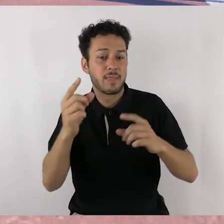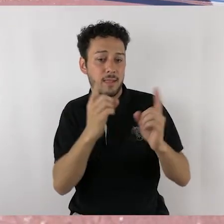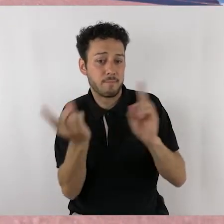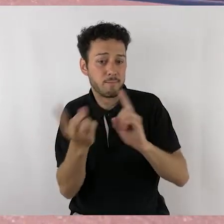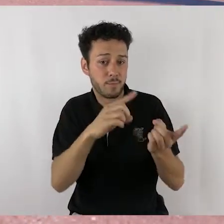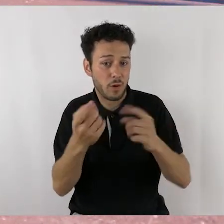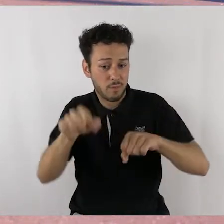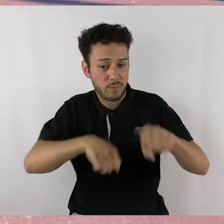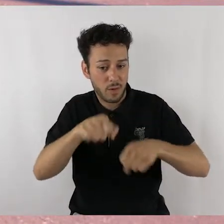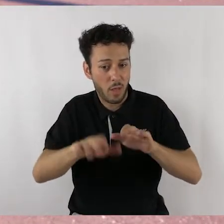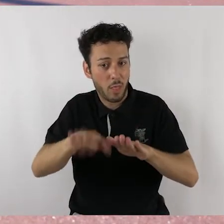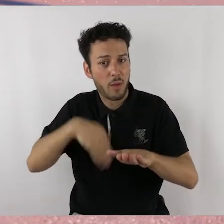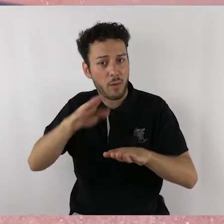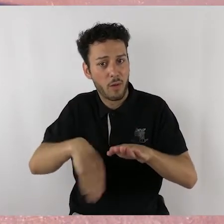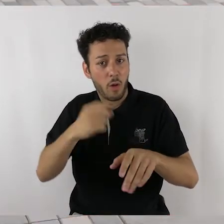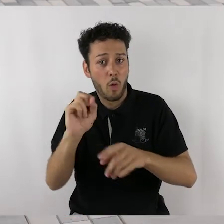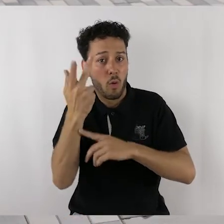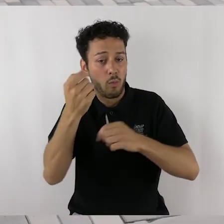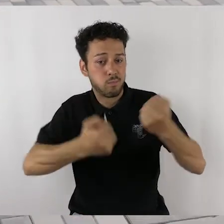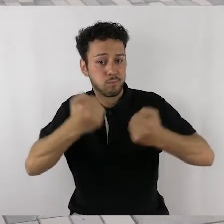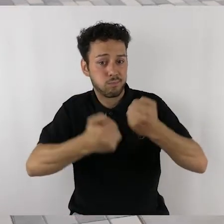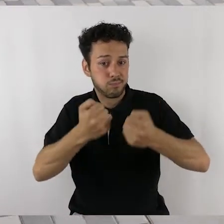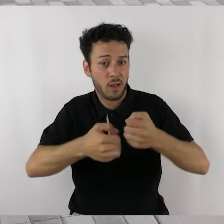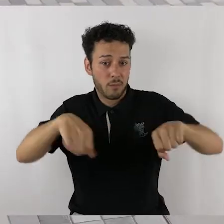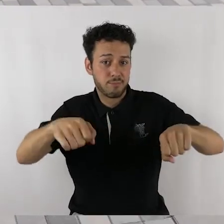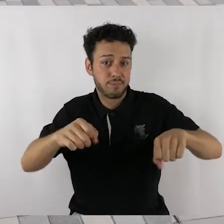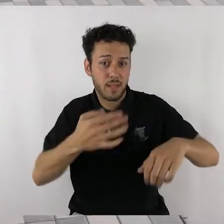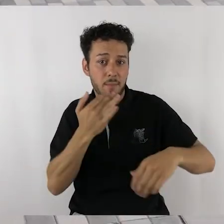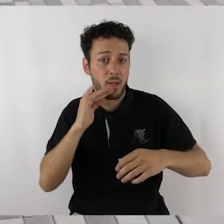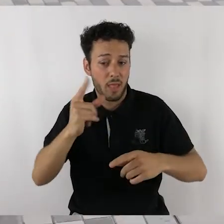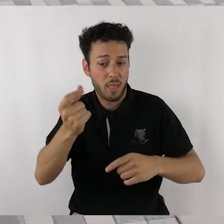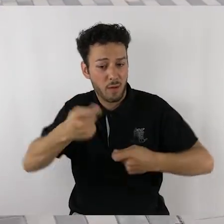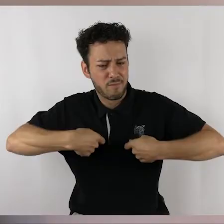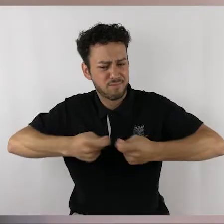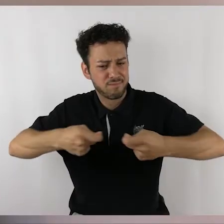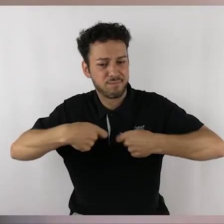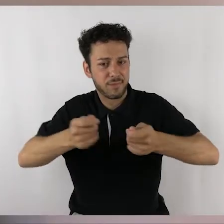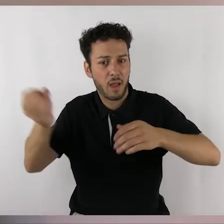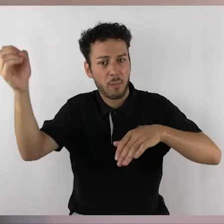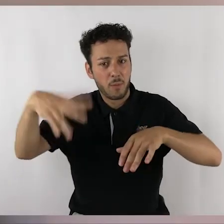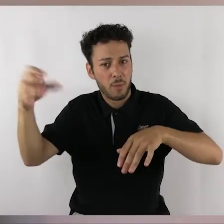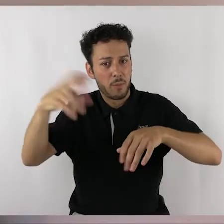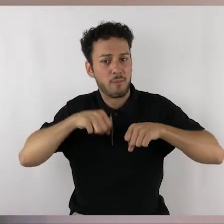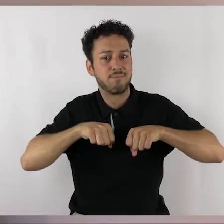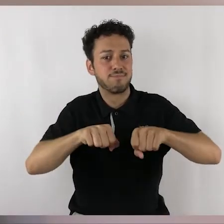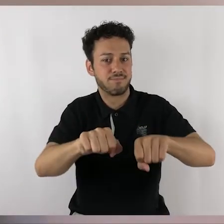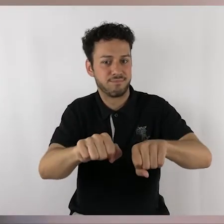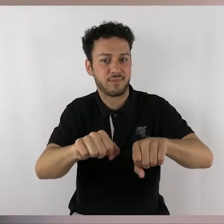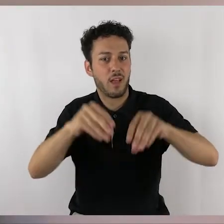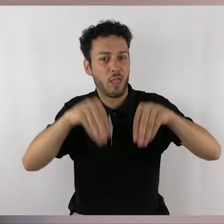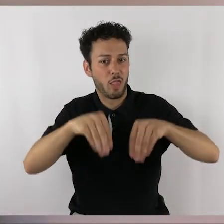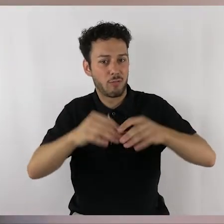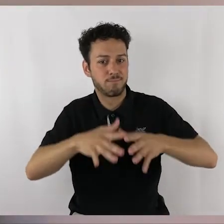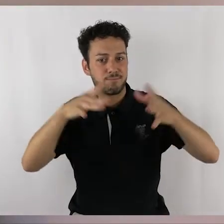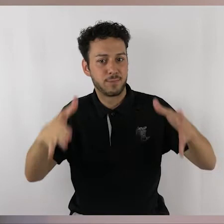Transportes desde bicicletas e trotinetes até automóveis escutas a maior parte do nosso dinheiro vai ser gasto em hipermercados e grandes